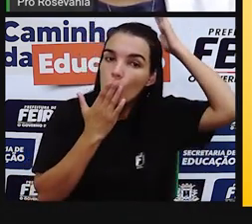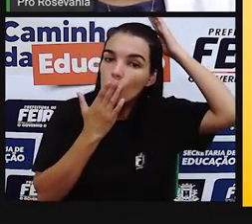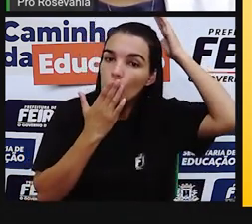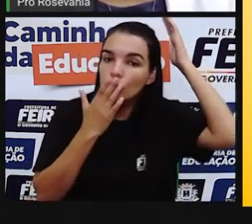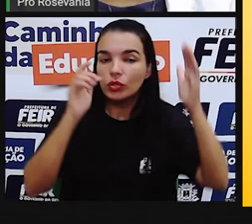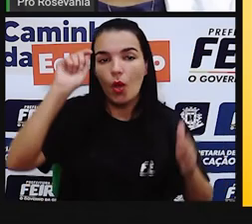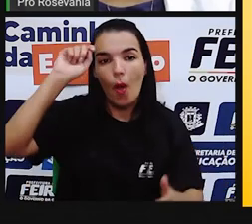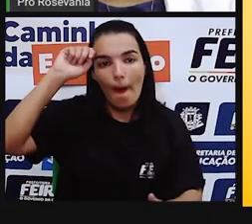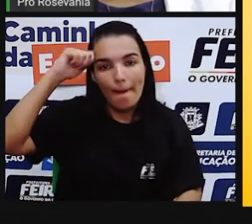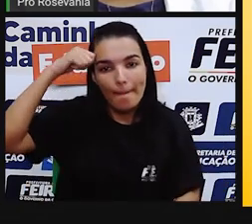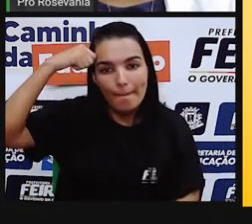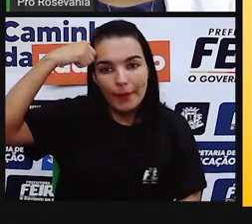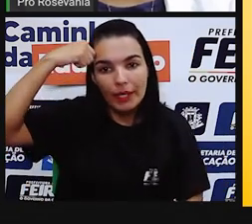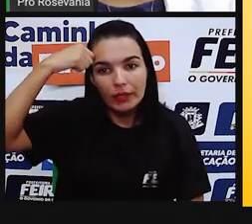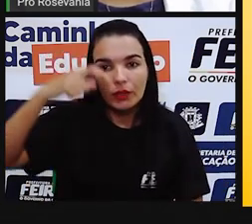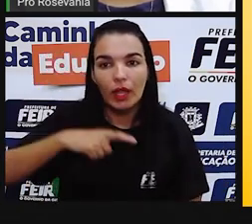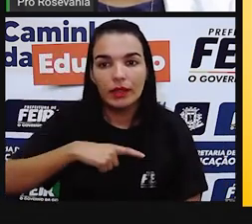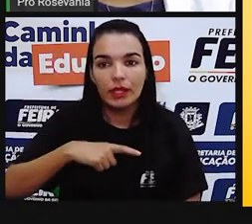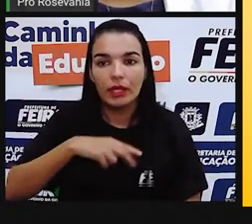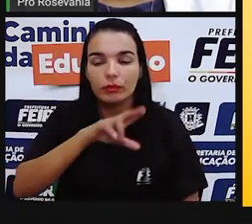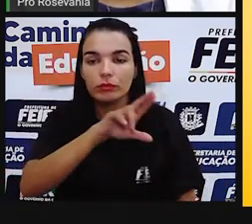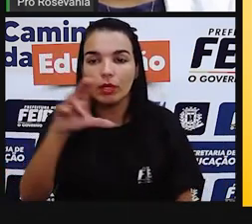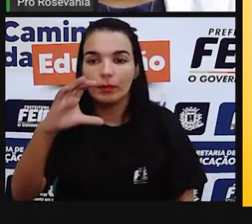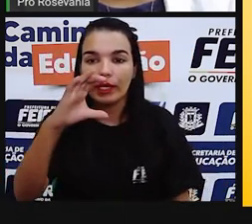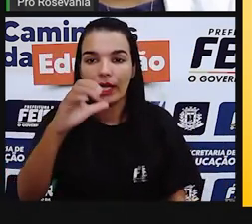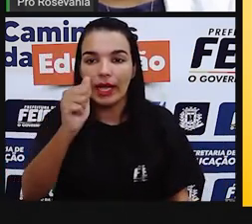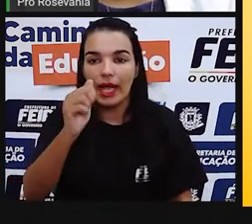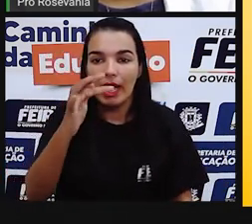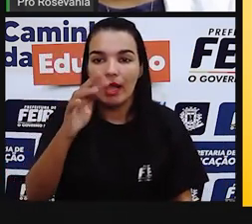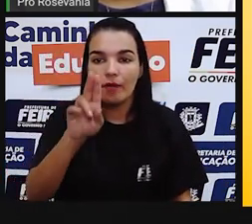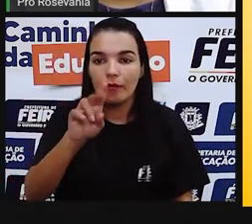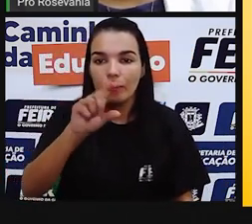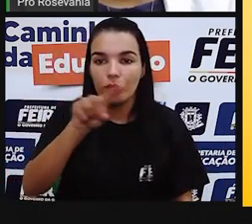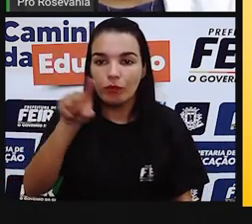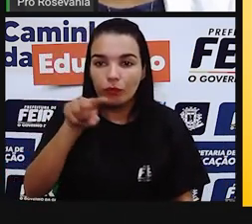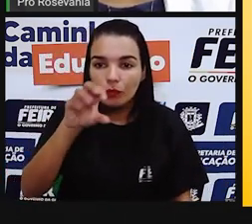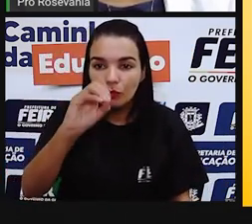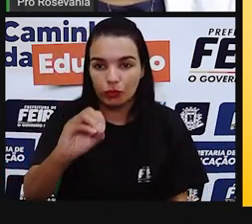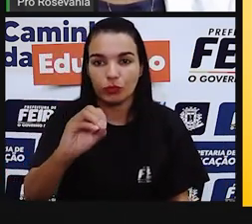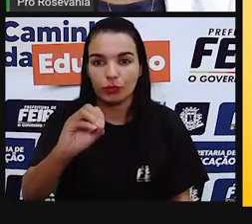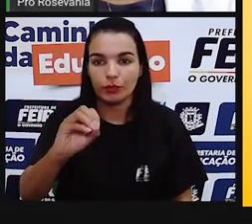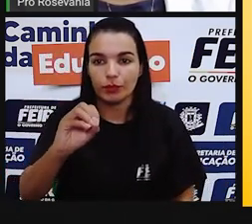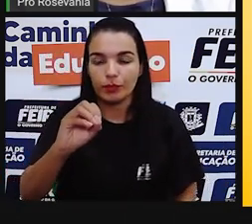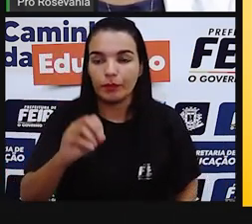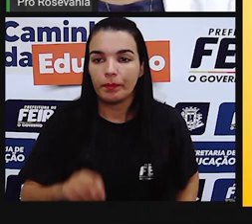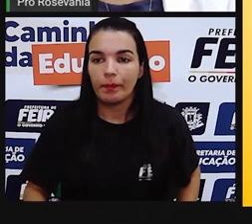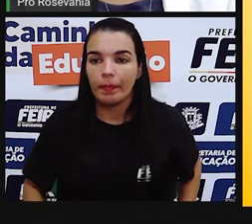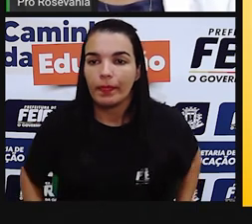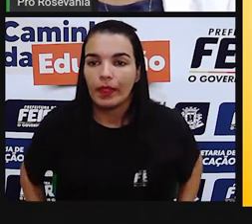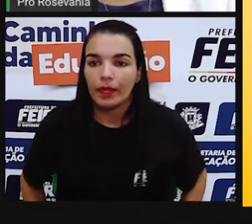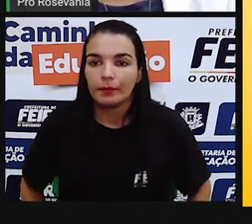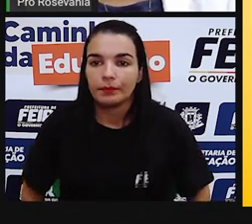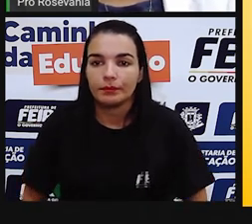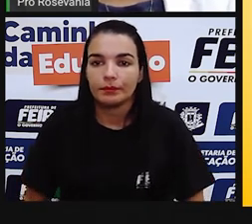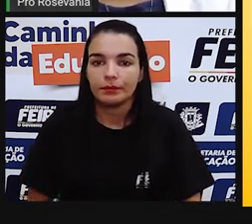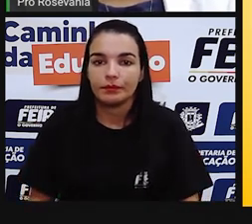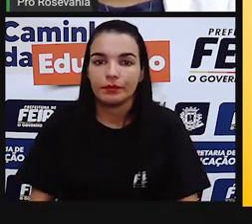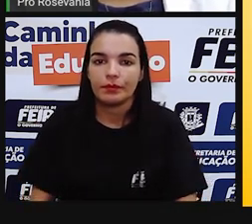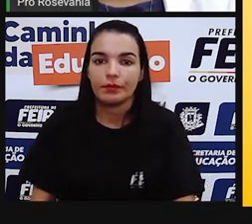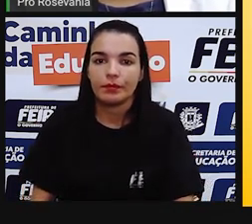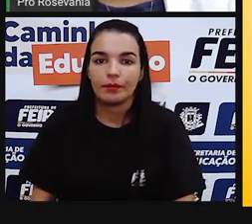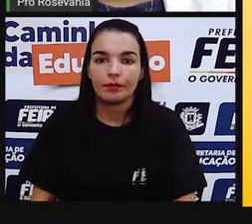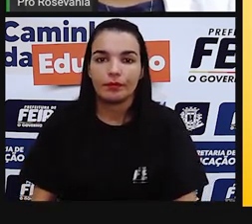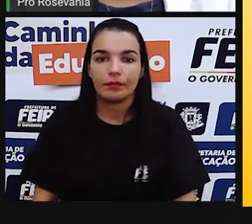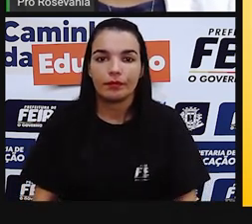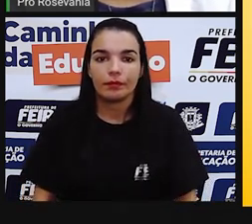aqui, né, o cafuso, né, essa mistura. Todos esses produtos aqui são mexidos, né? E aí, depois, com o